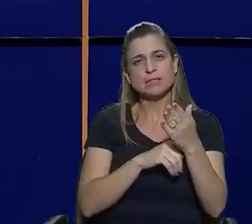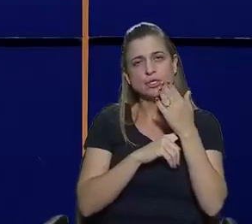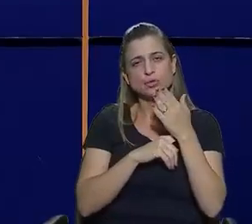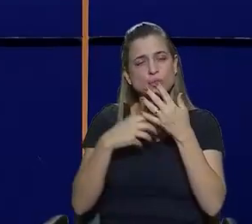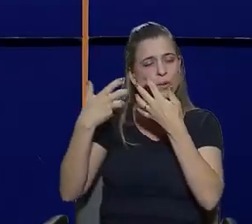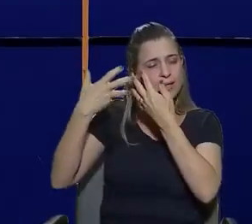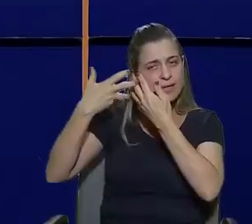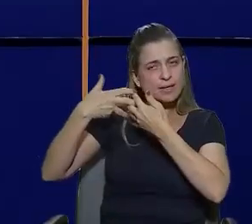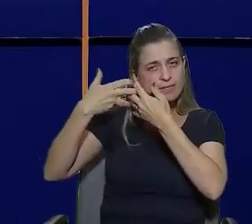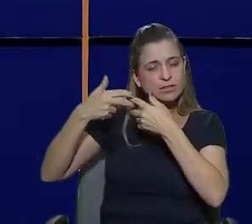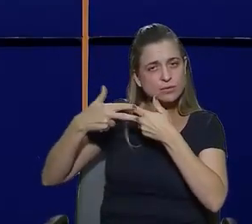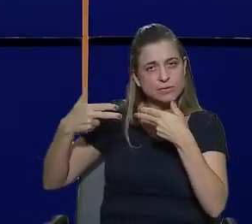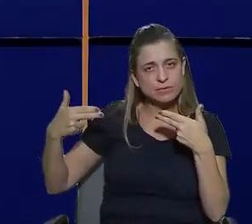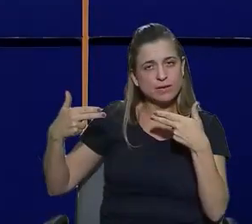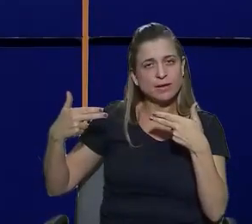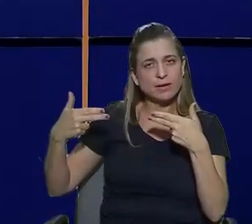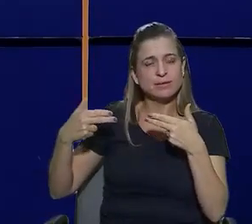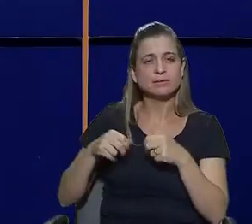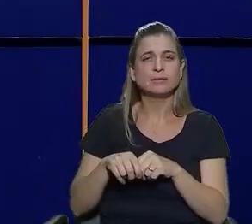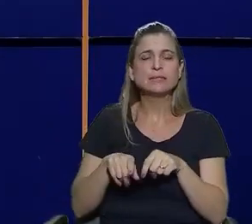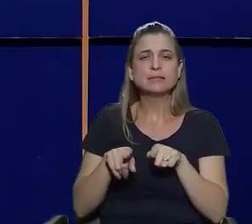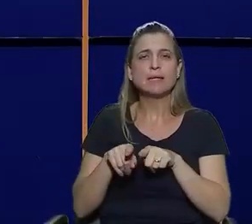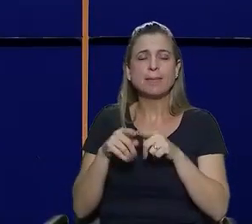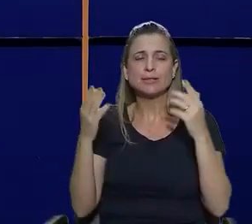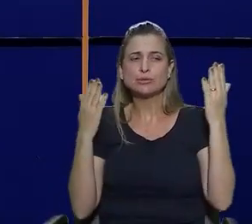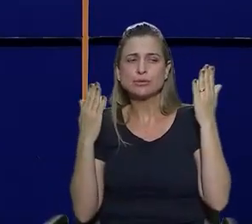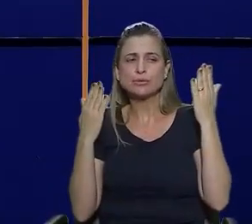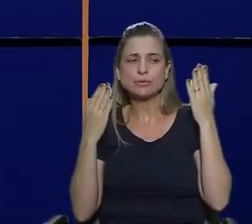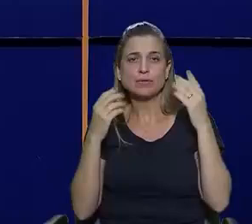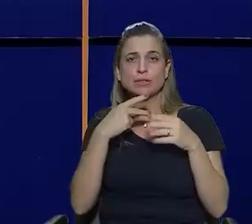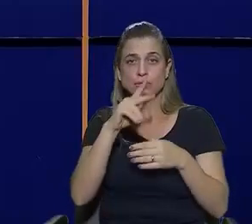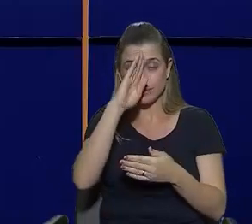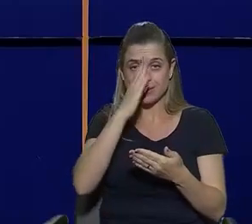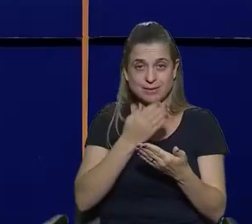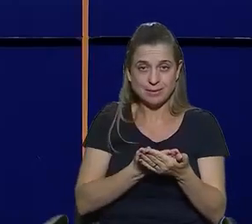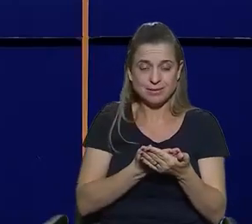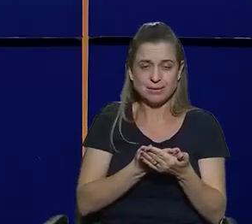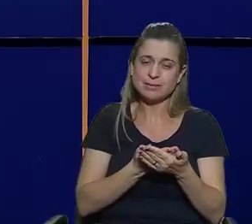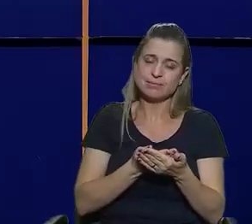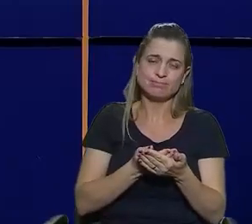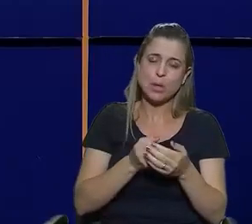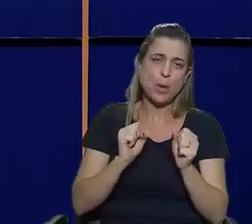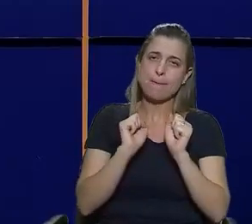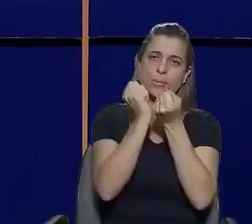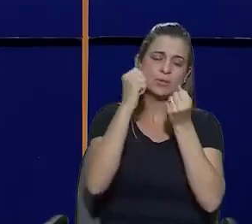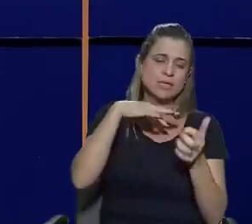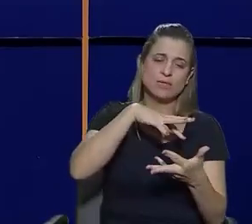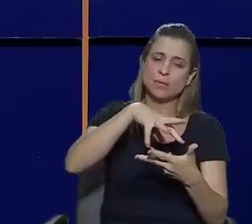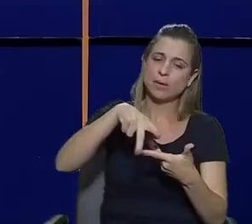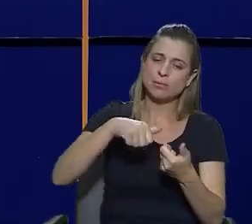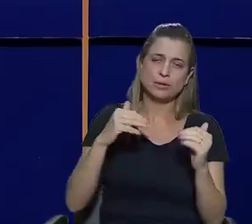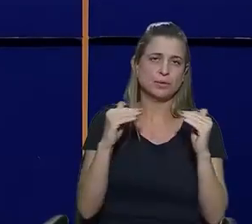e desconfiar das suas certezas, é impossível você ficar em harmonia completa com o mundo, é impossível. Mas